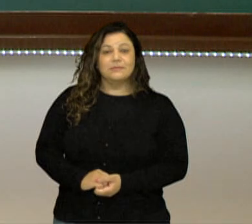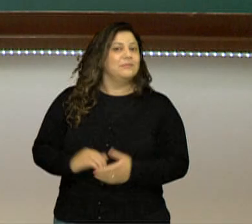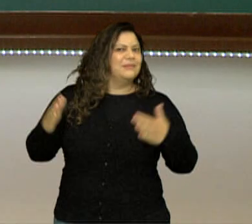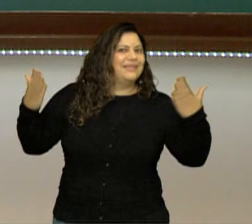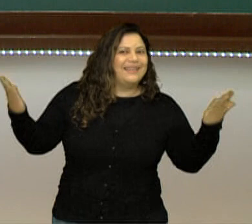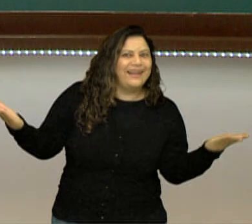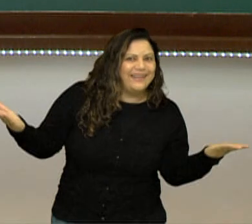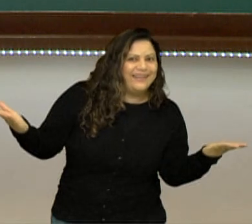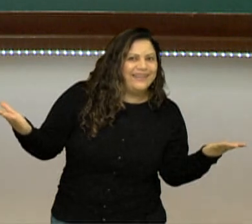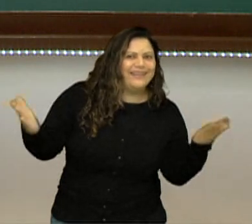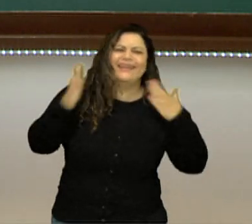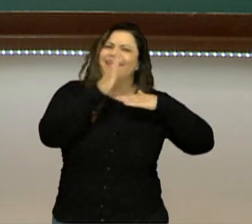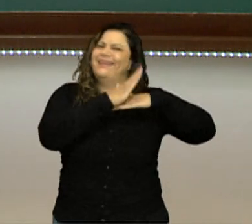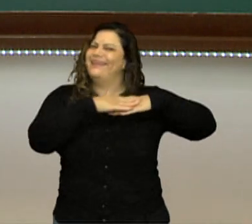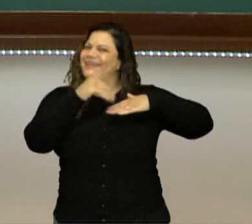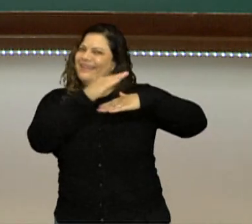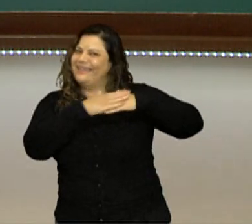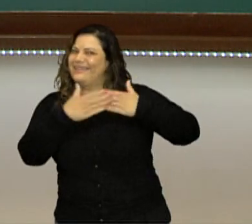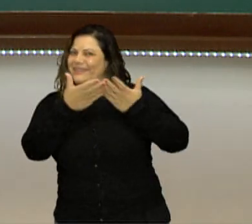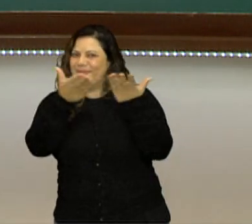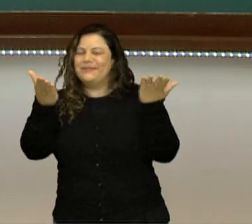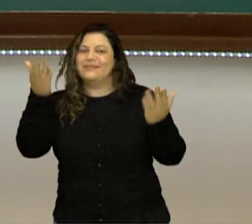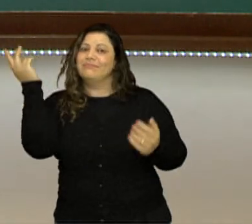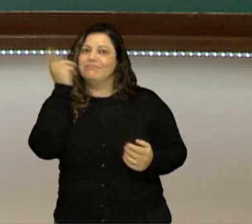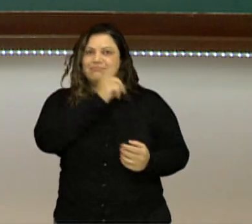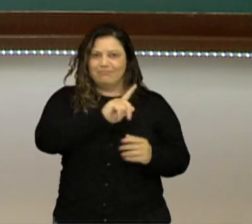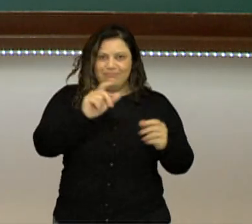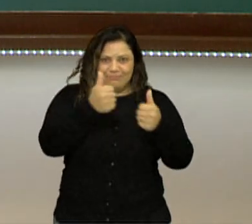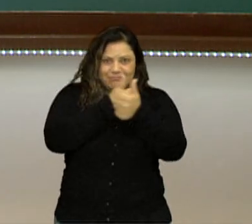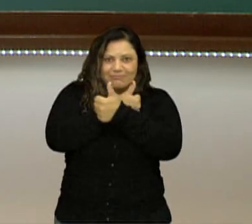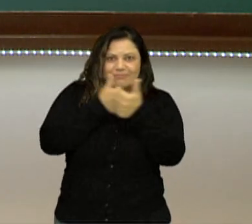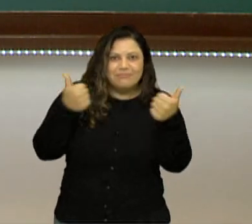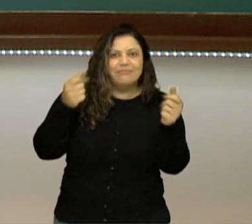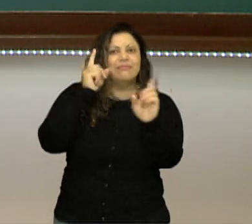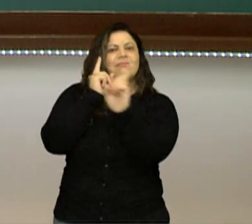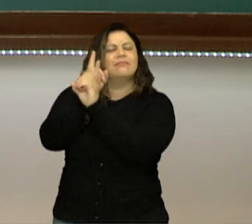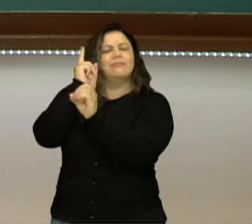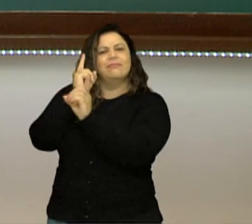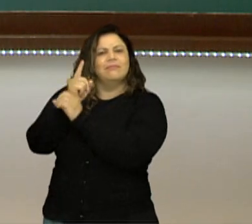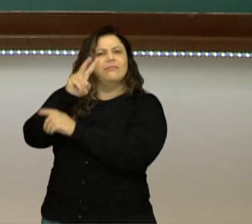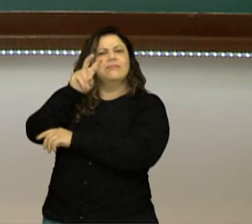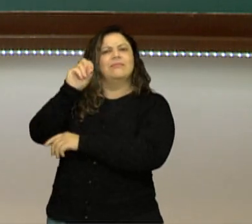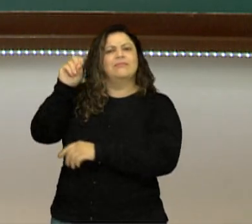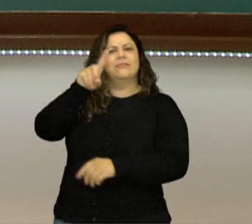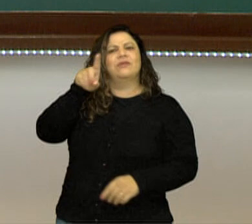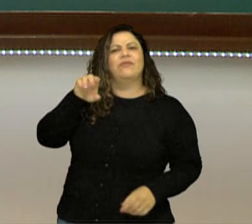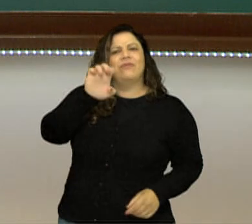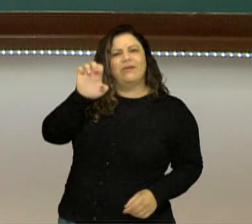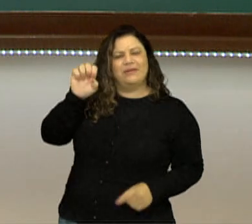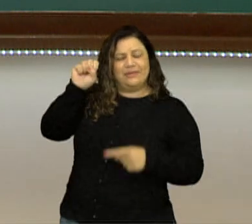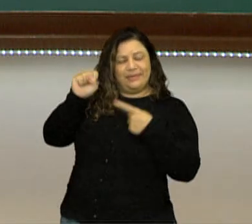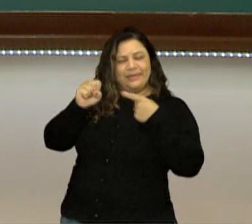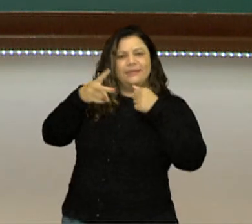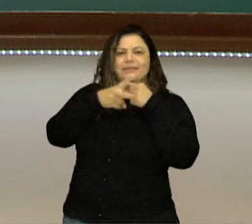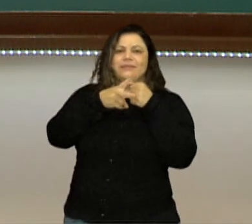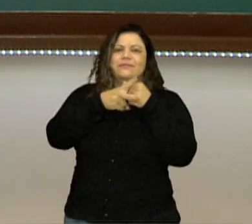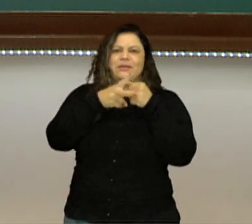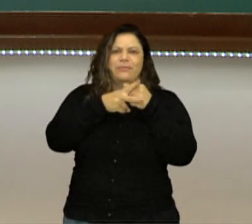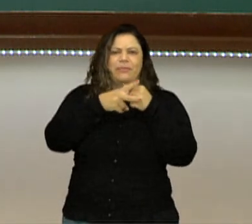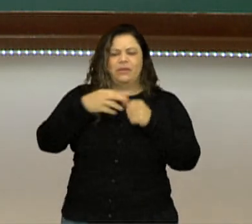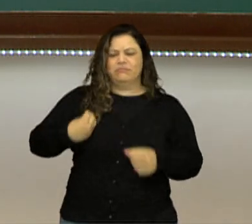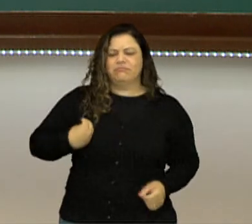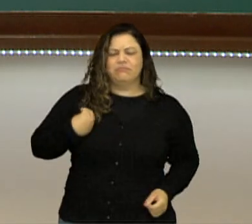E aí, meu querido? E aí, minha querida? Fechou? Descobriram as vozes verbais que estão presentes ali? Vamos